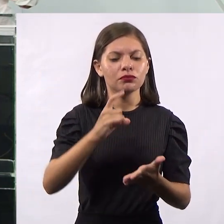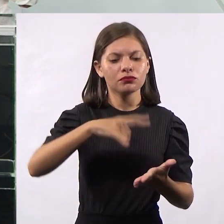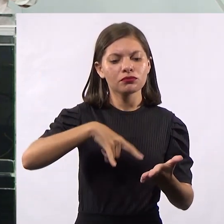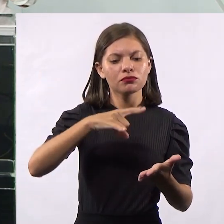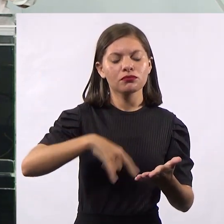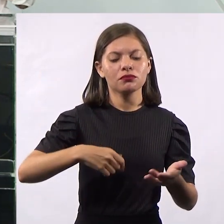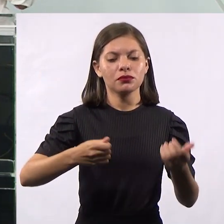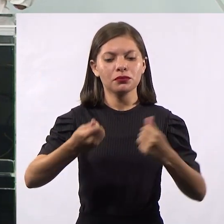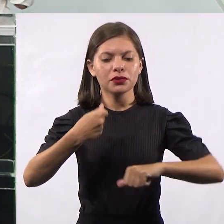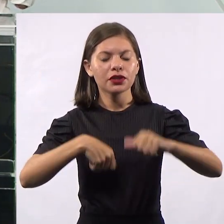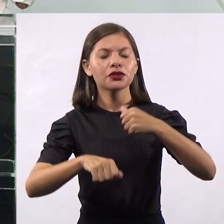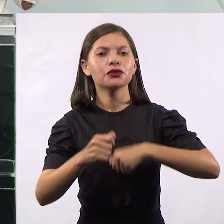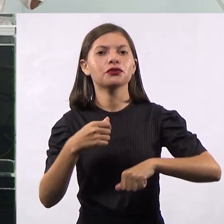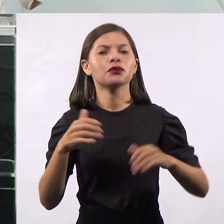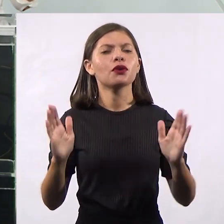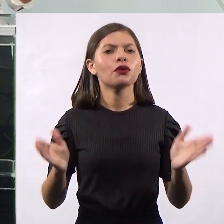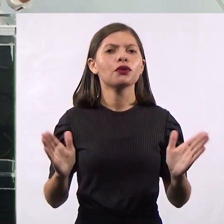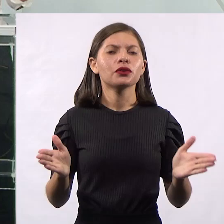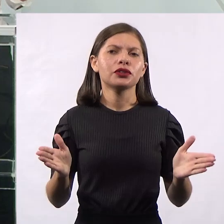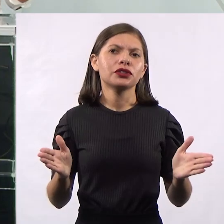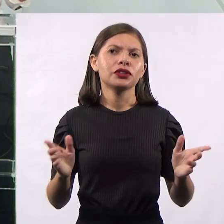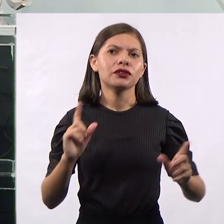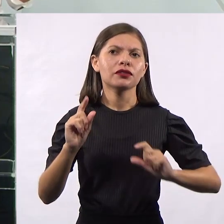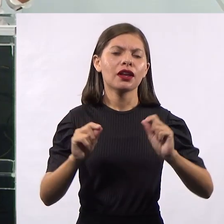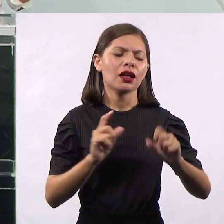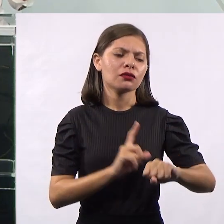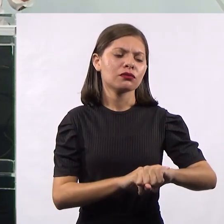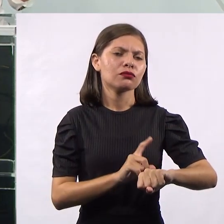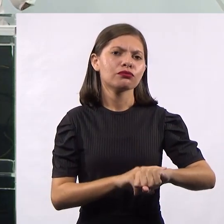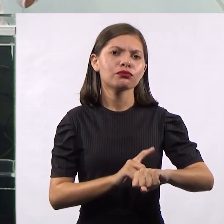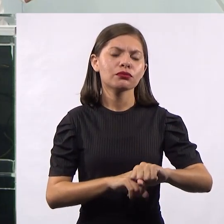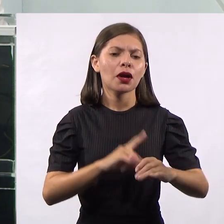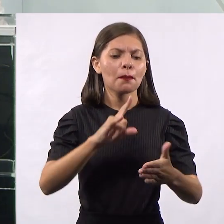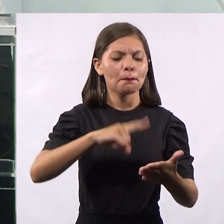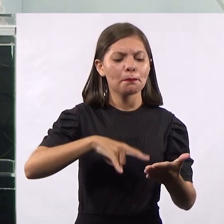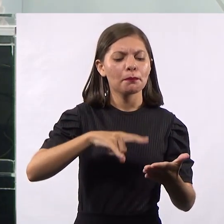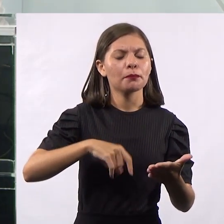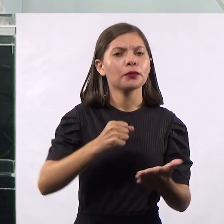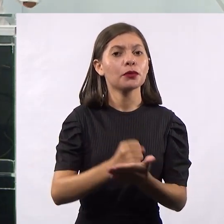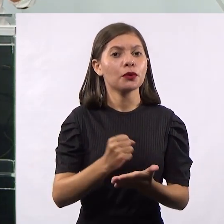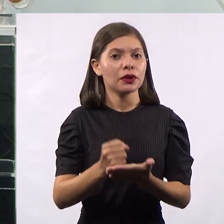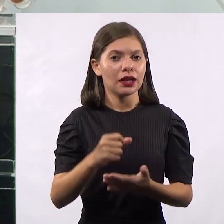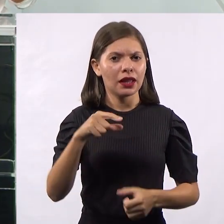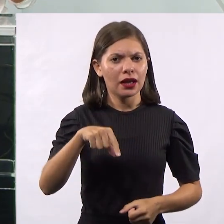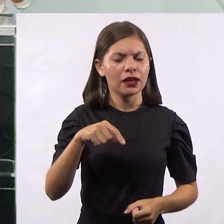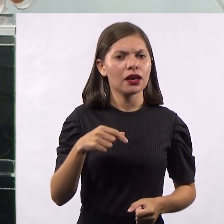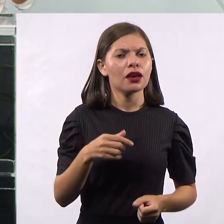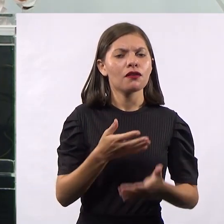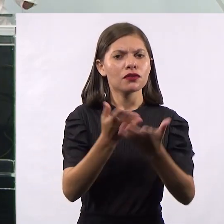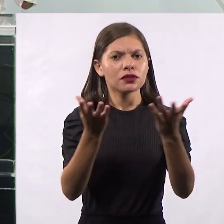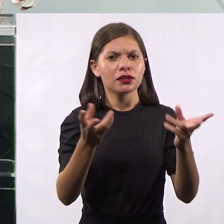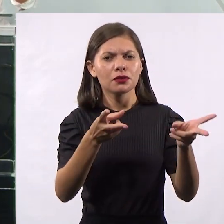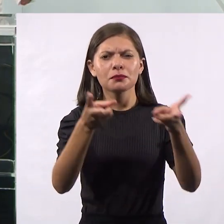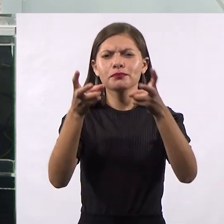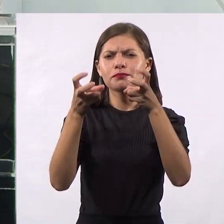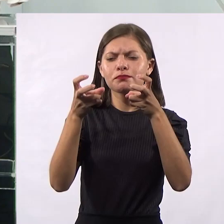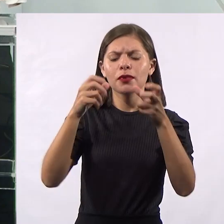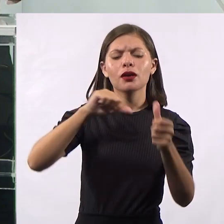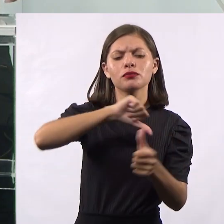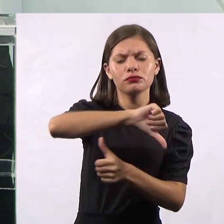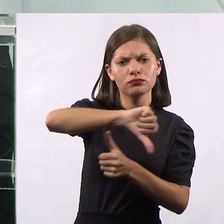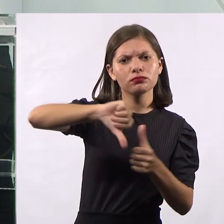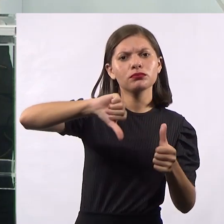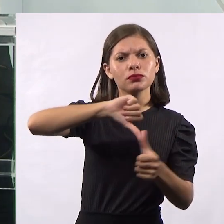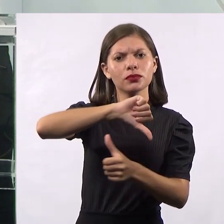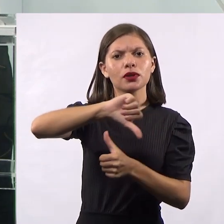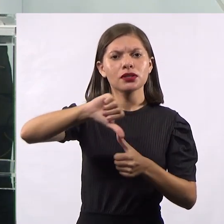gente vai começar falando da duração dos contratos administrativos. E aqui vocês vão perceber que houve uma